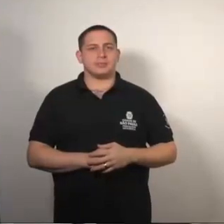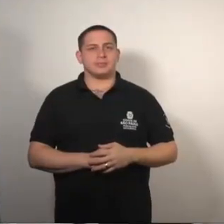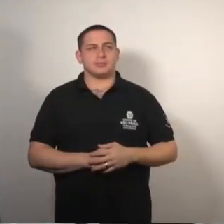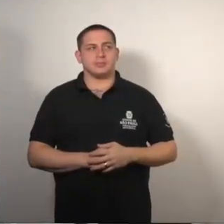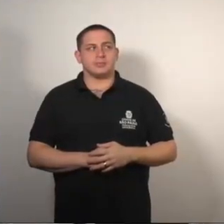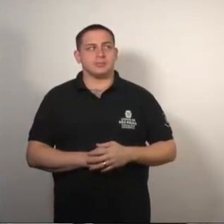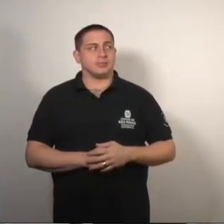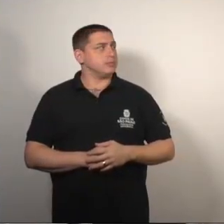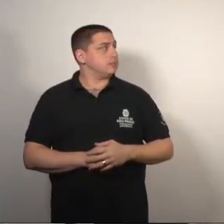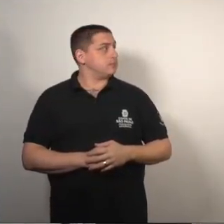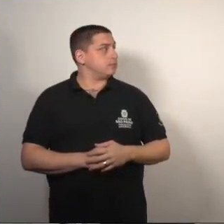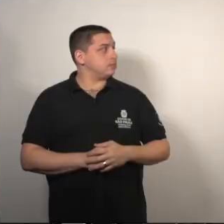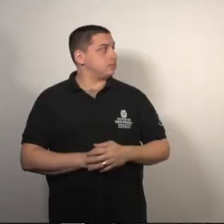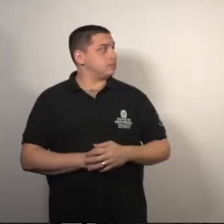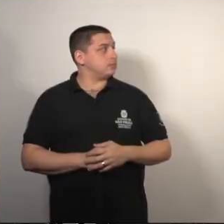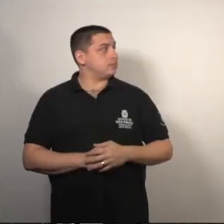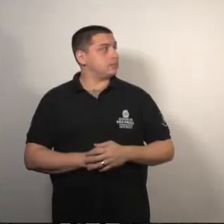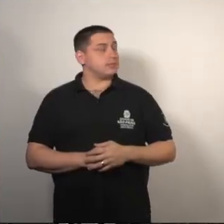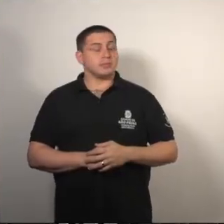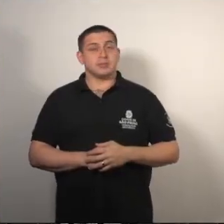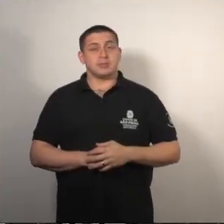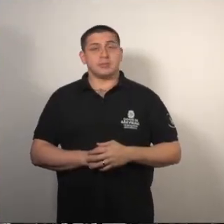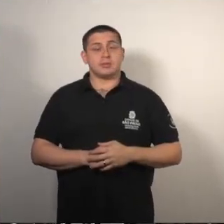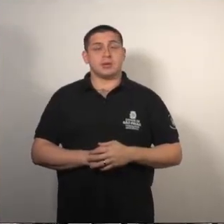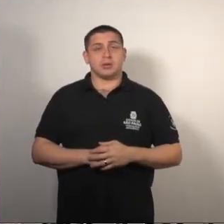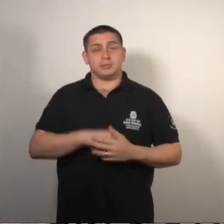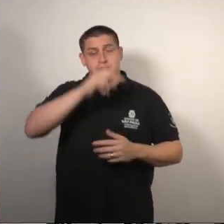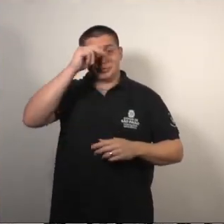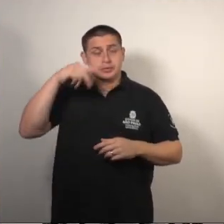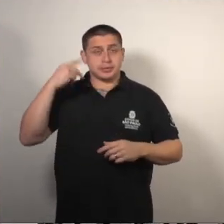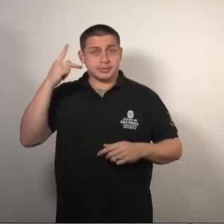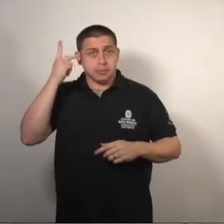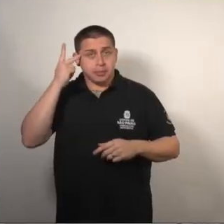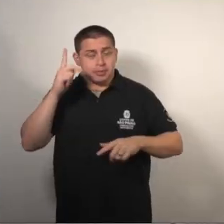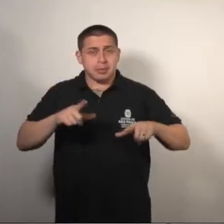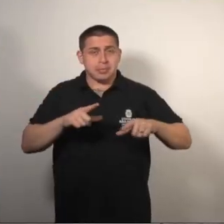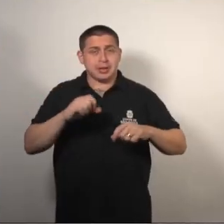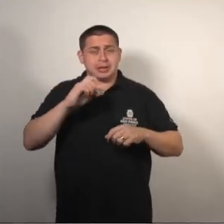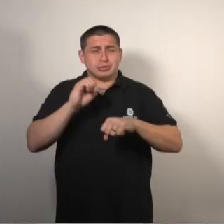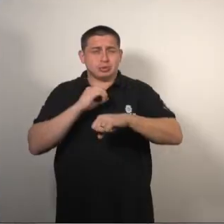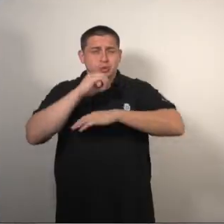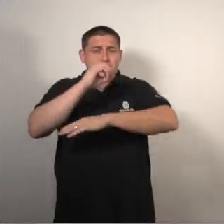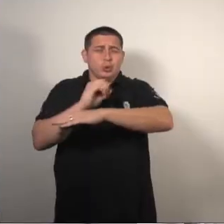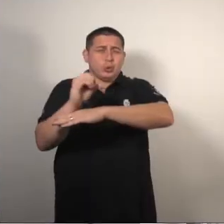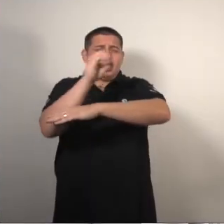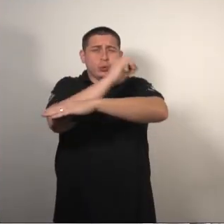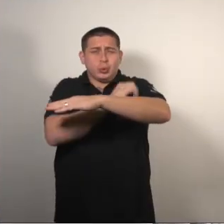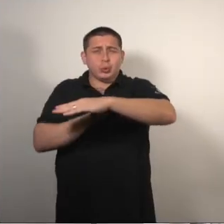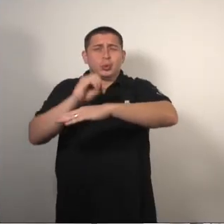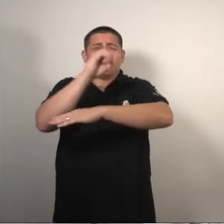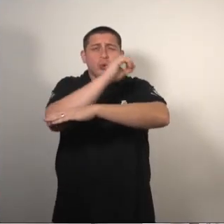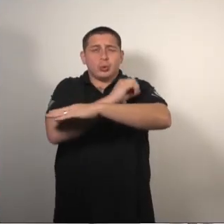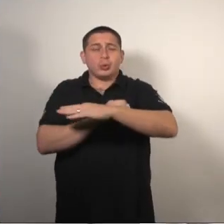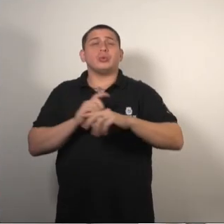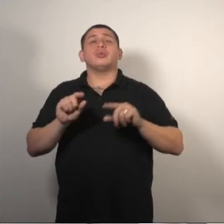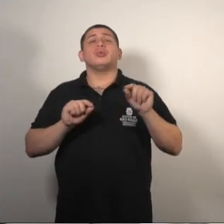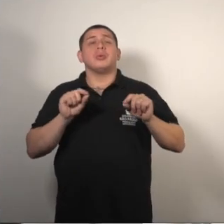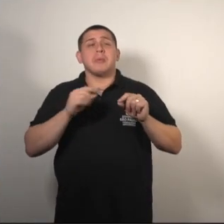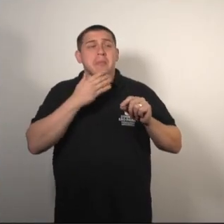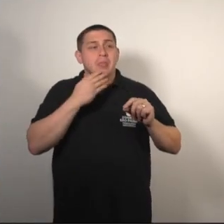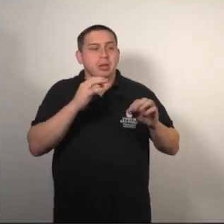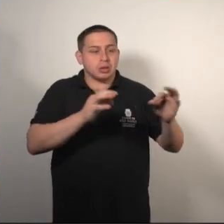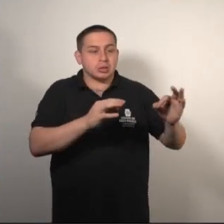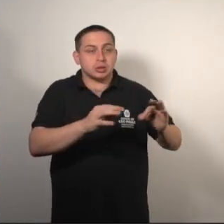A Prefeitura de São Paulo trabalha dia e noite, o tempo todo e para todo mundo. Na mobilidade urbana, estamos executando o maior programa